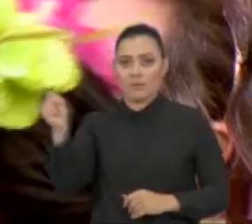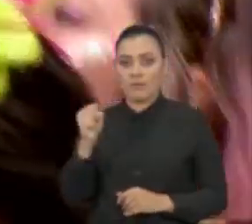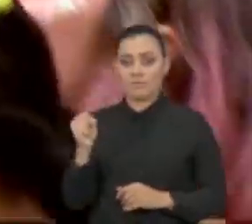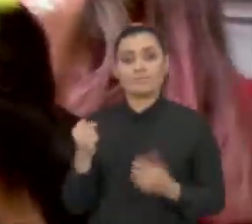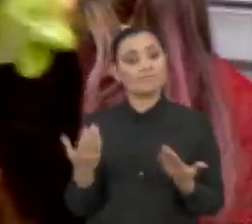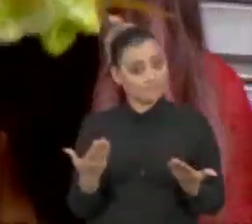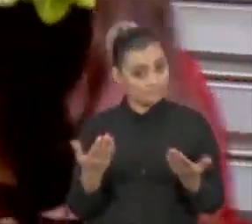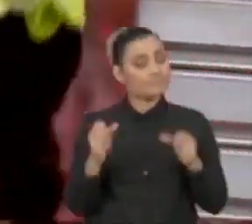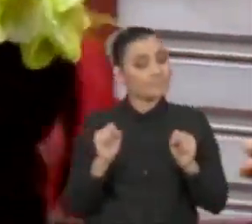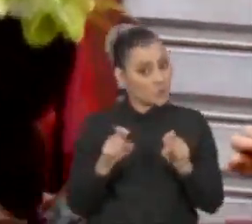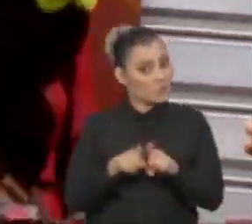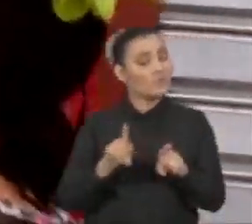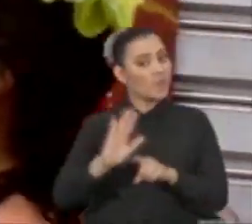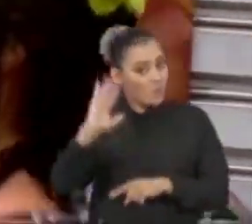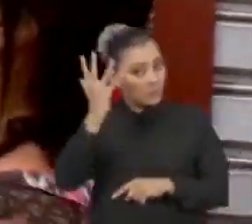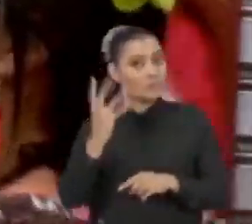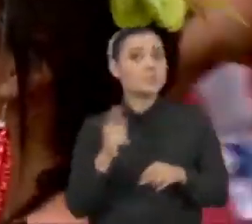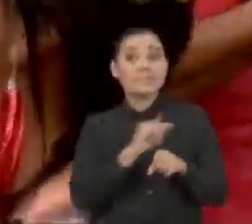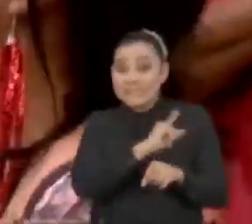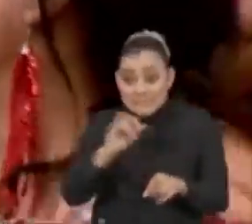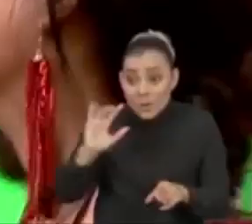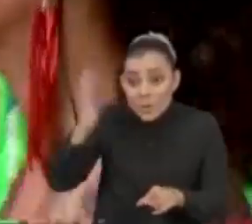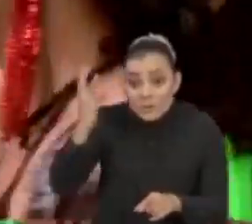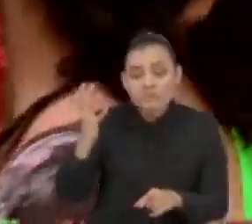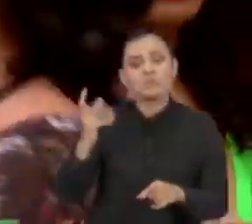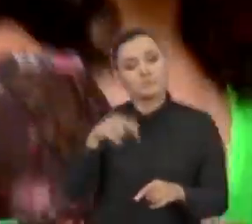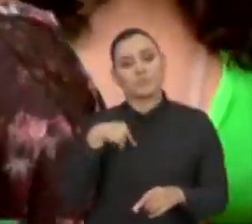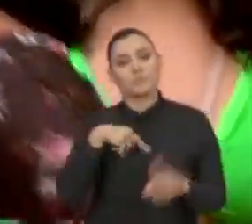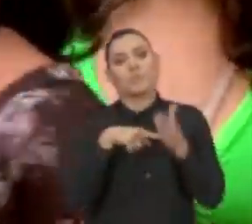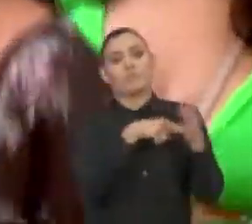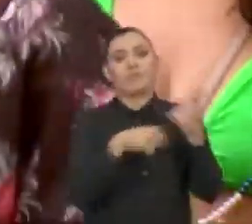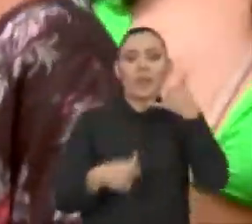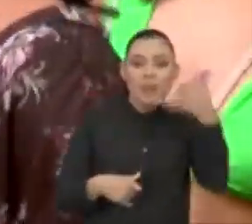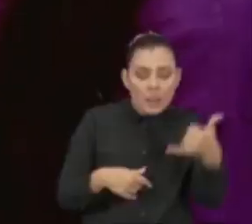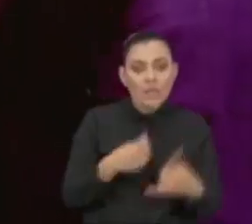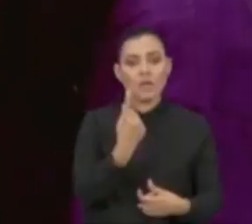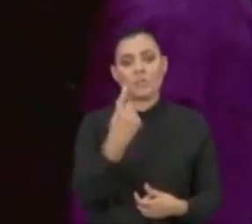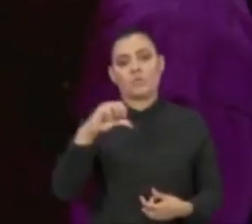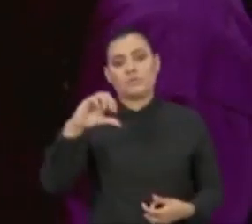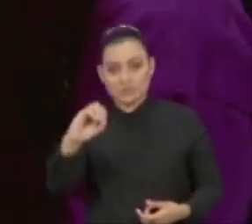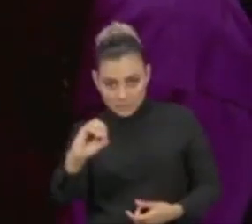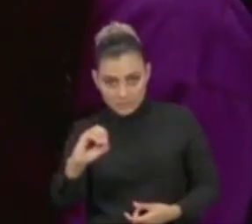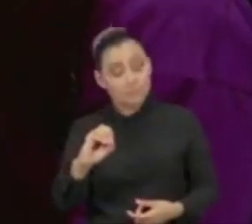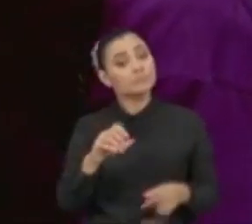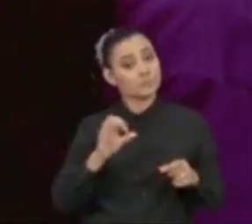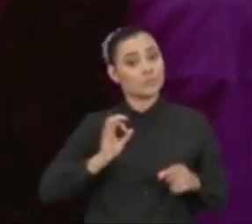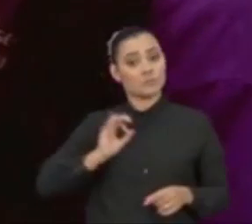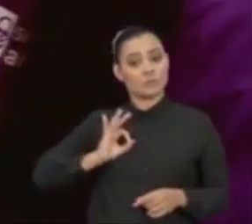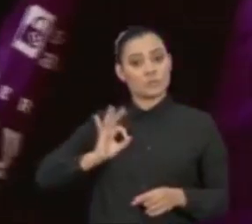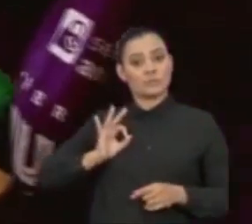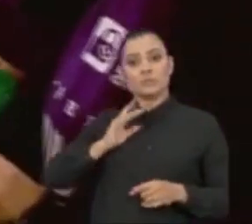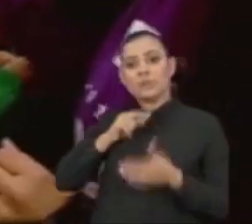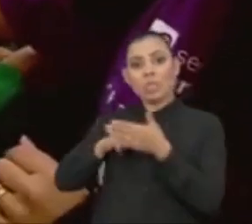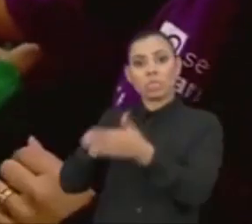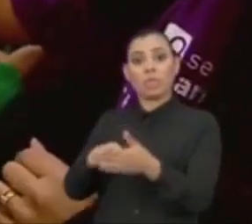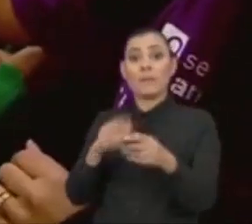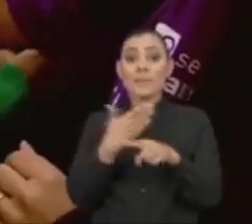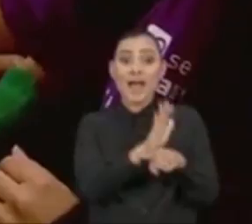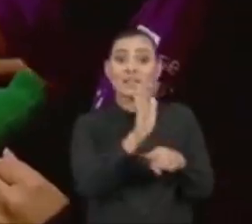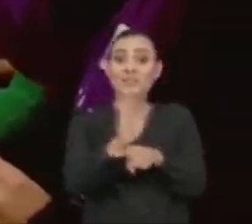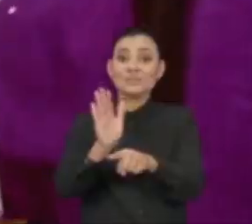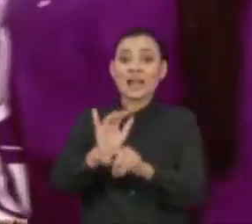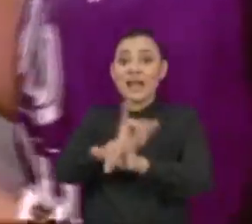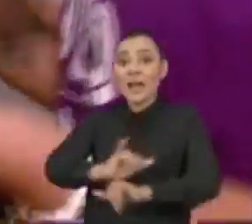E no caso de uma ocorrência, ligue para o 90, acione a Polícia Militar. Para ajudar na segurança dos foliões,